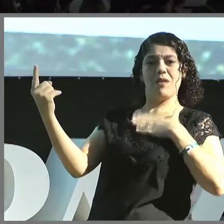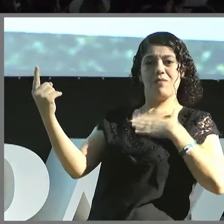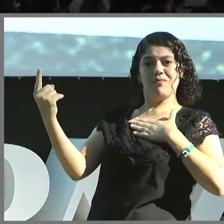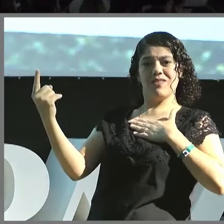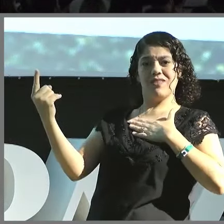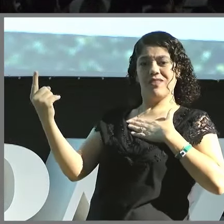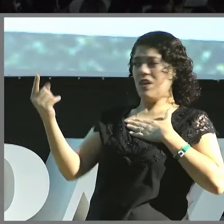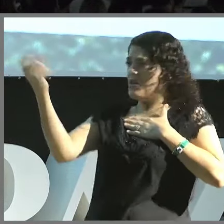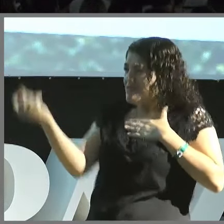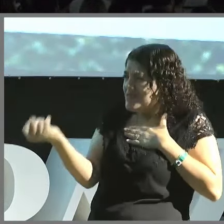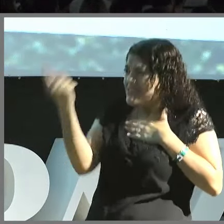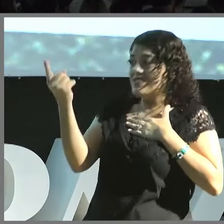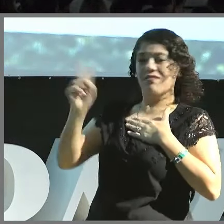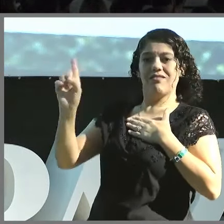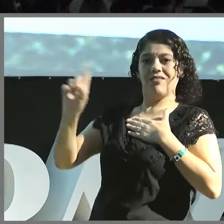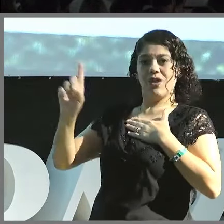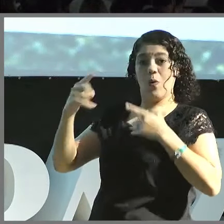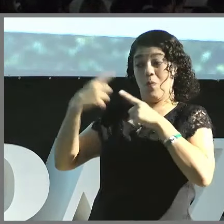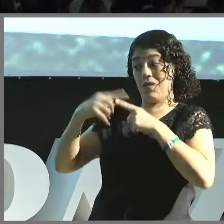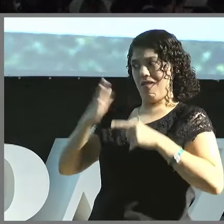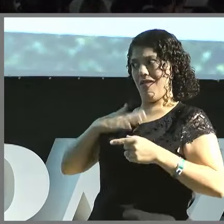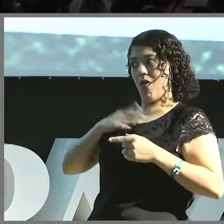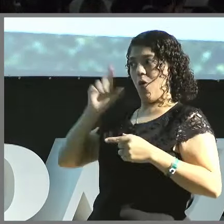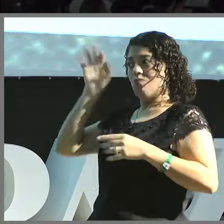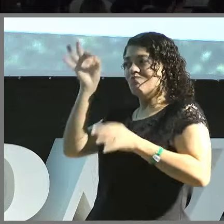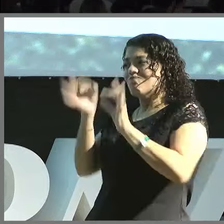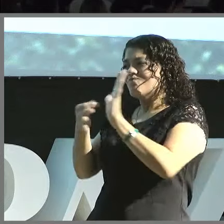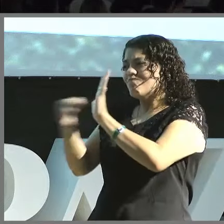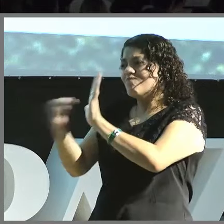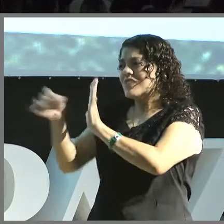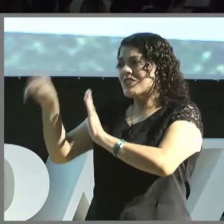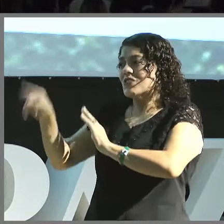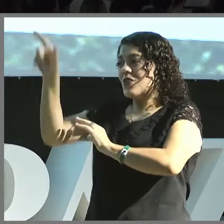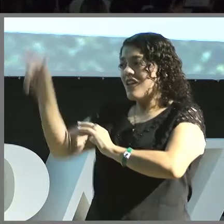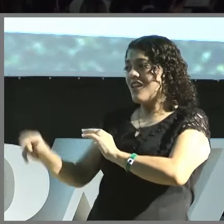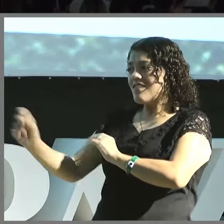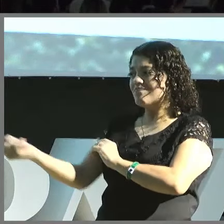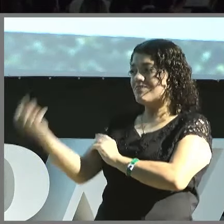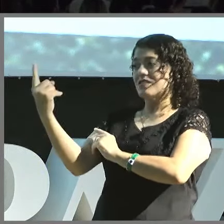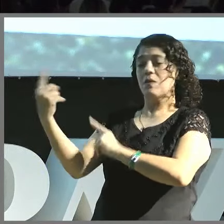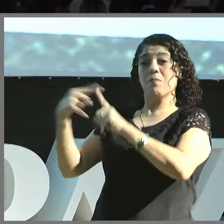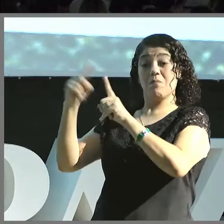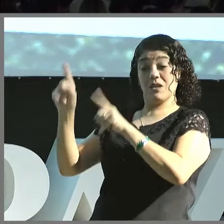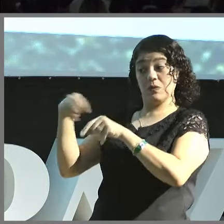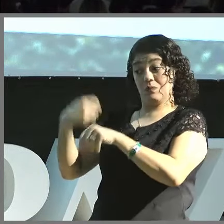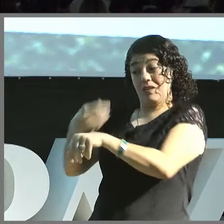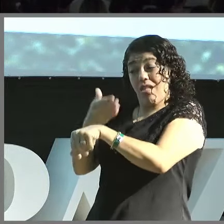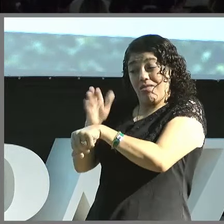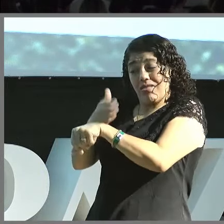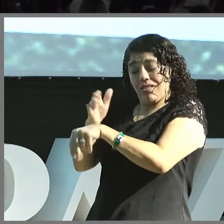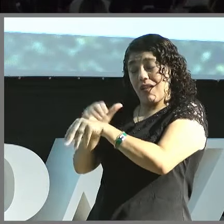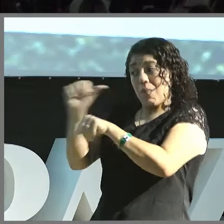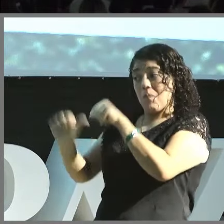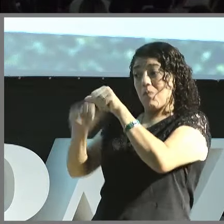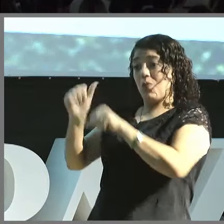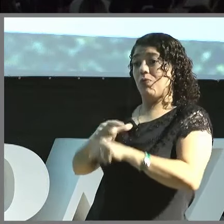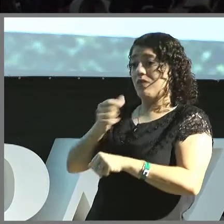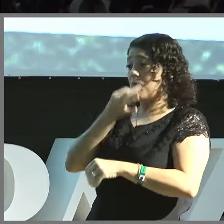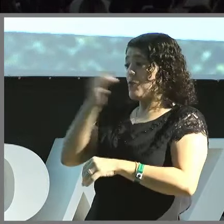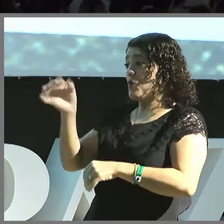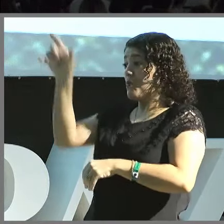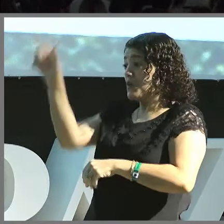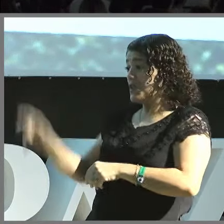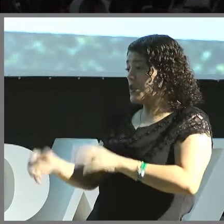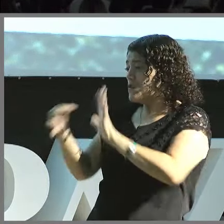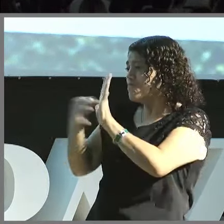você, porque você, treinando isso, num ato de suprema, no